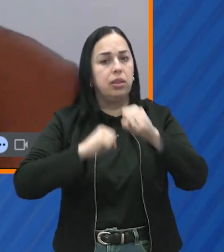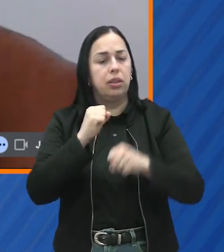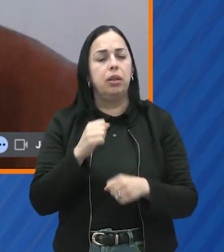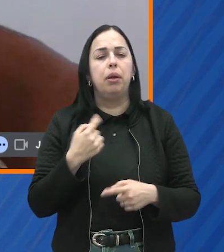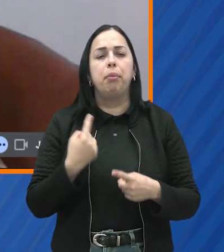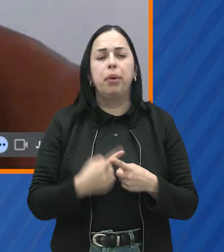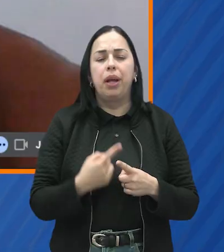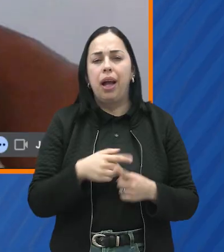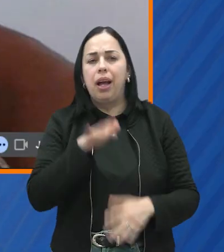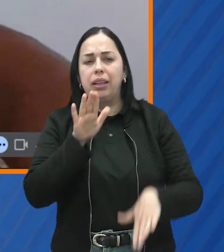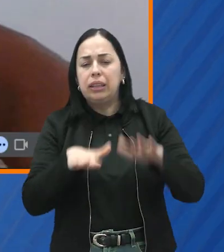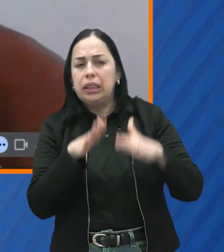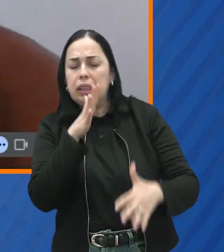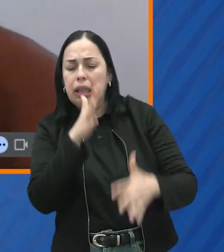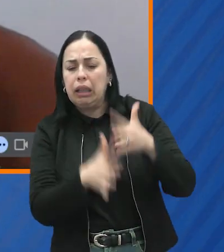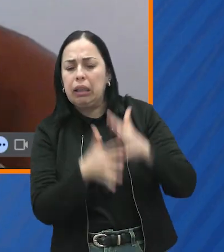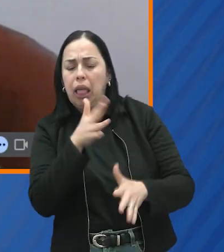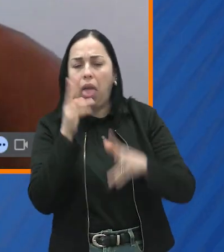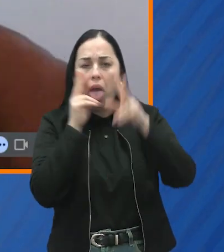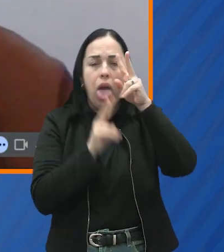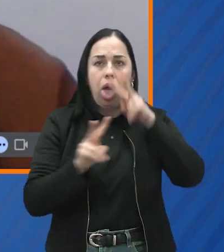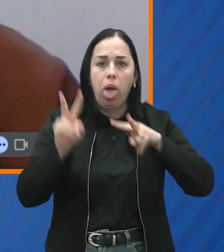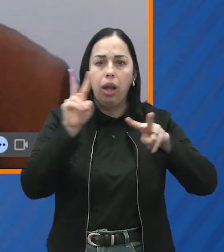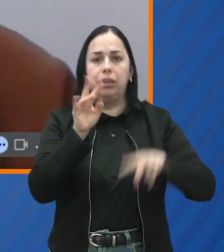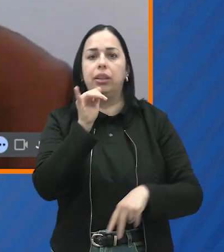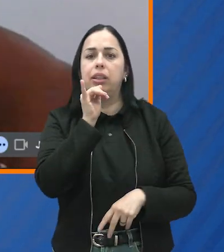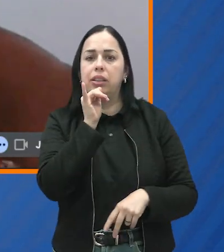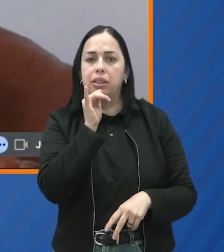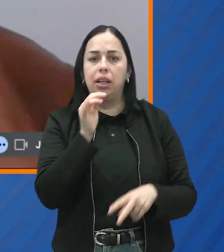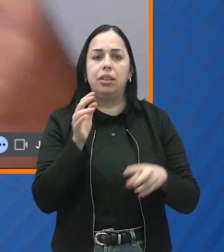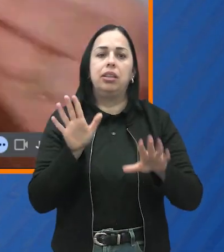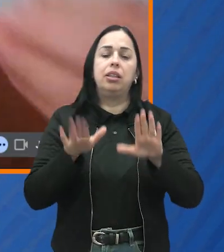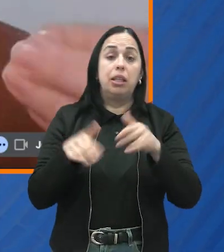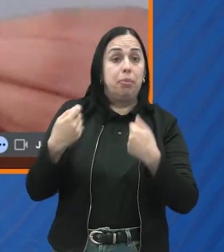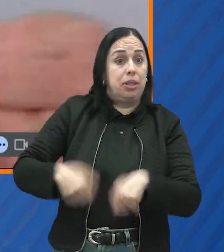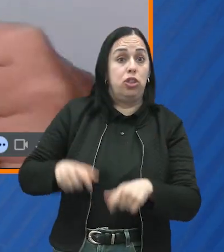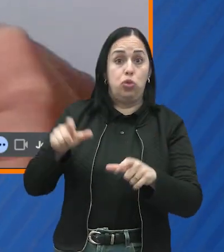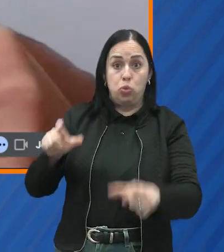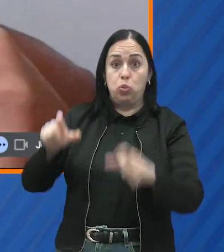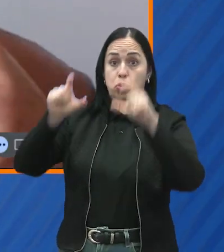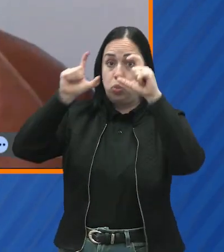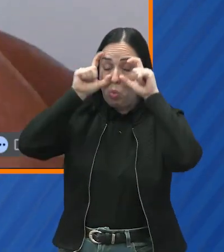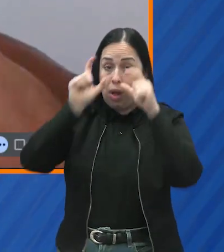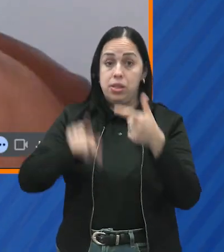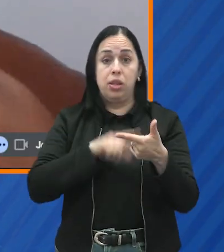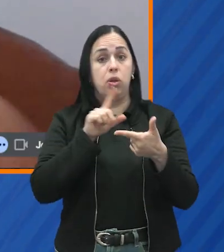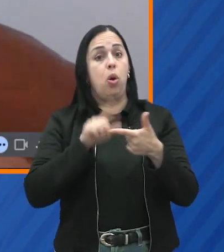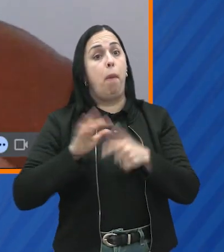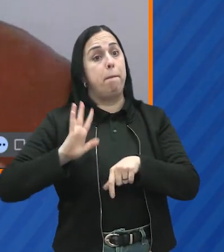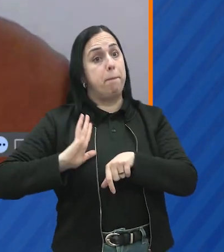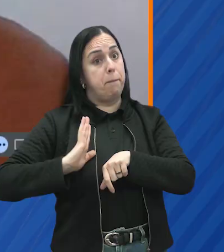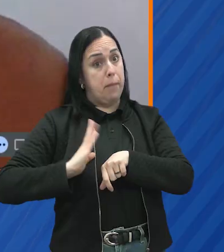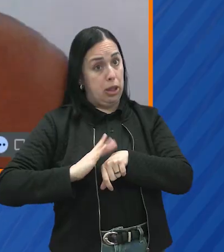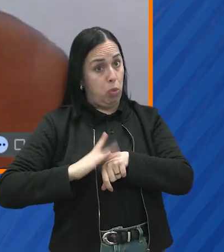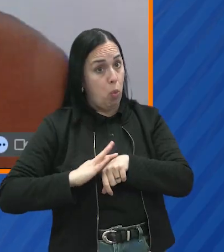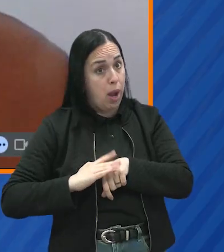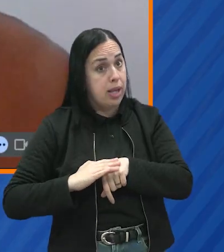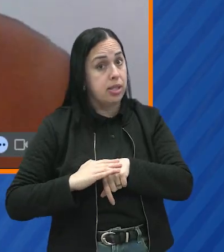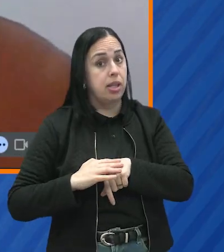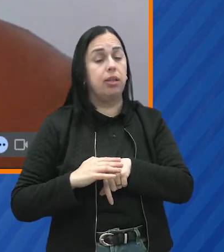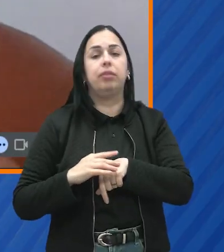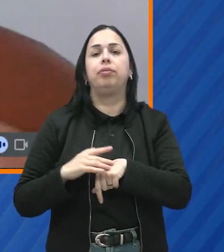porque qualquer coisa que pode estar interferindo nesse desenvolvimento visual, por exemplo, a necessidade de um óculos, uma doença